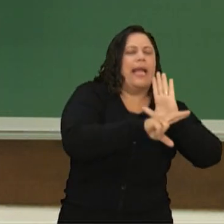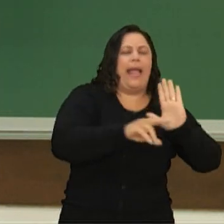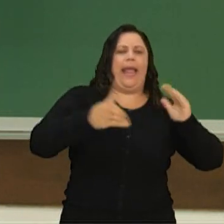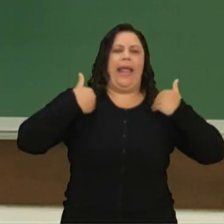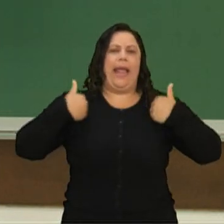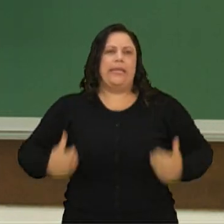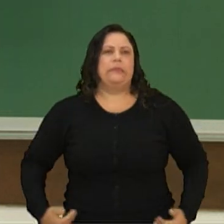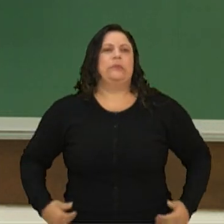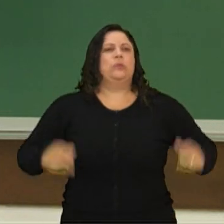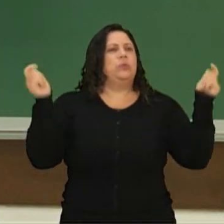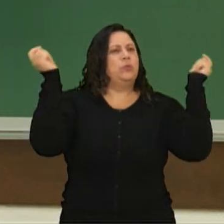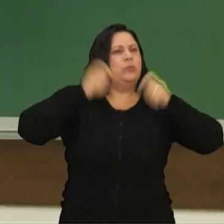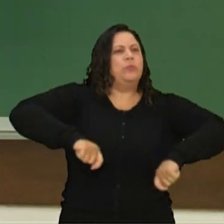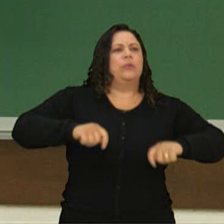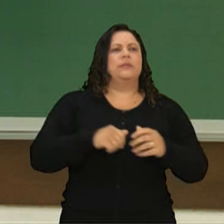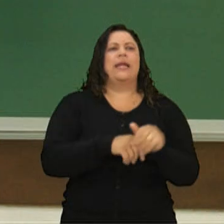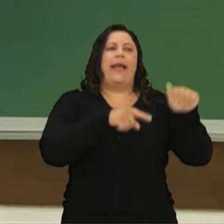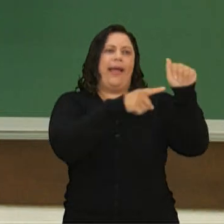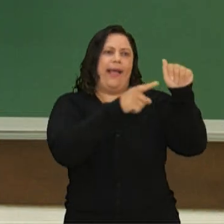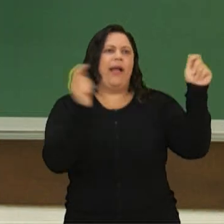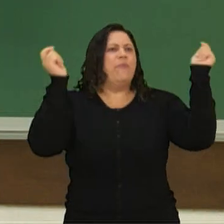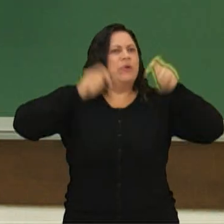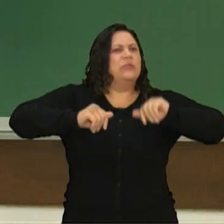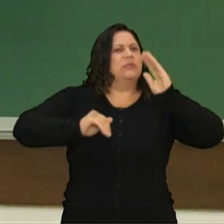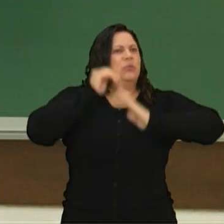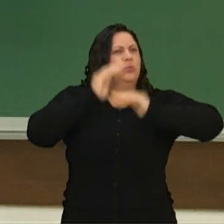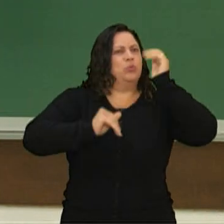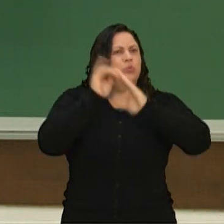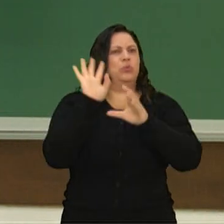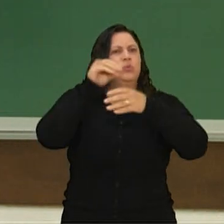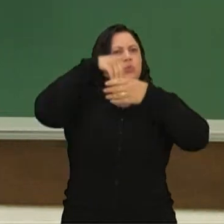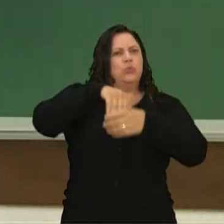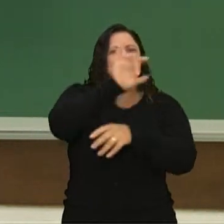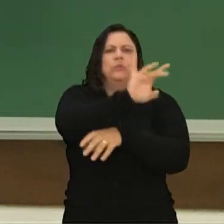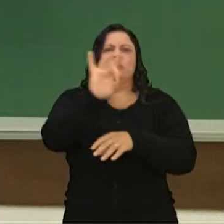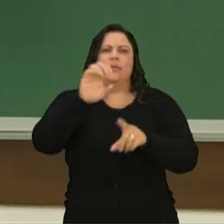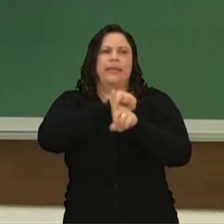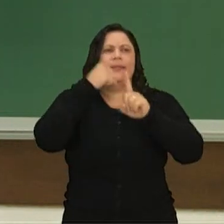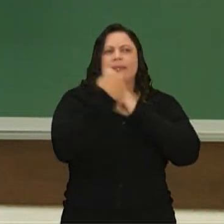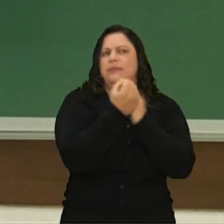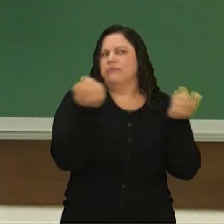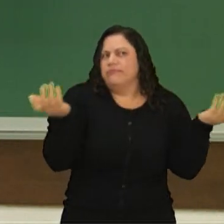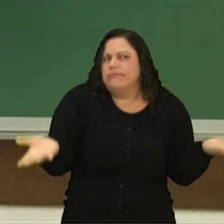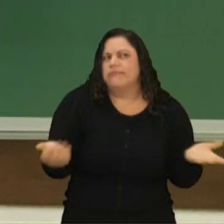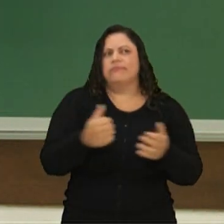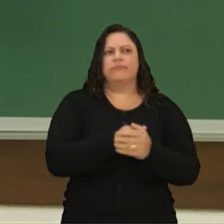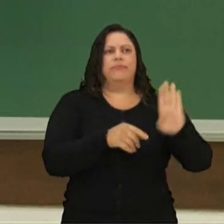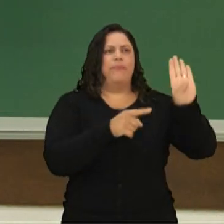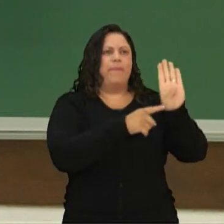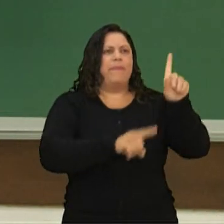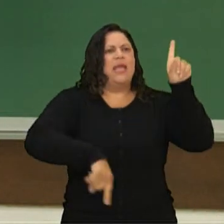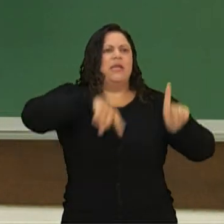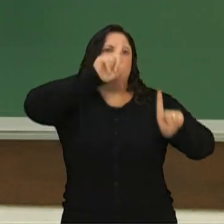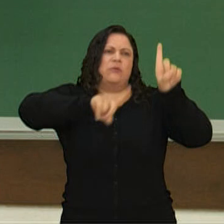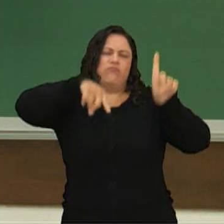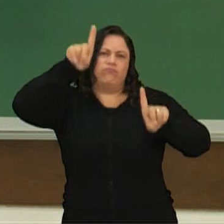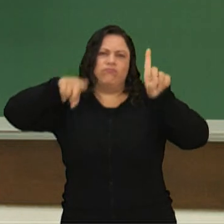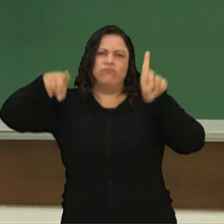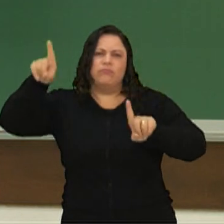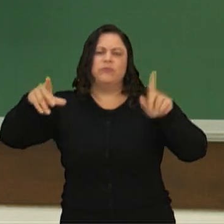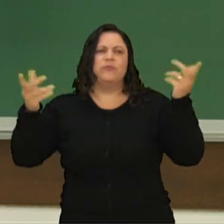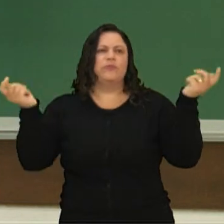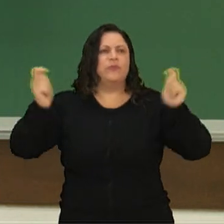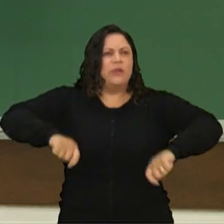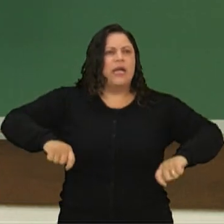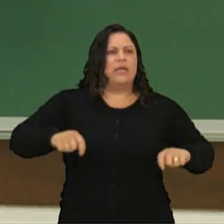Letra B, são variáveis, podem mudar dependendo da sociedade. Letra C, valores morais e códigos de